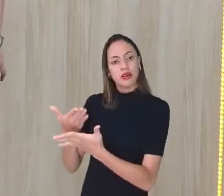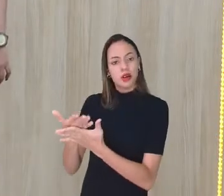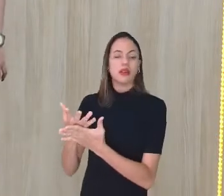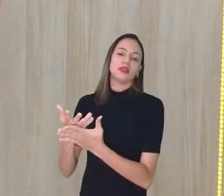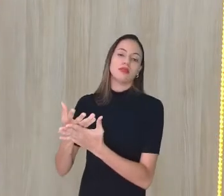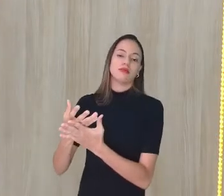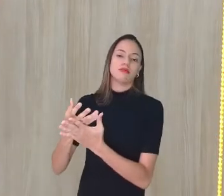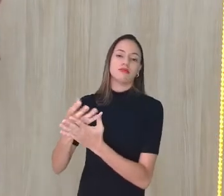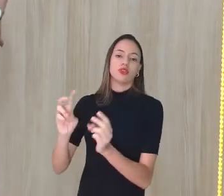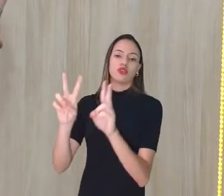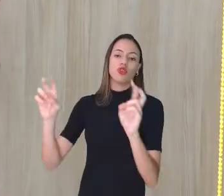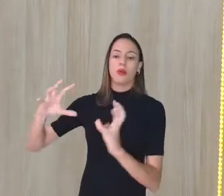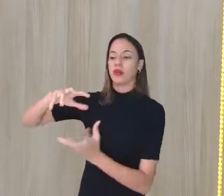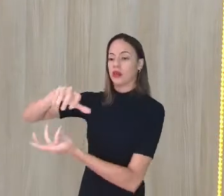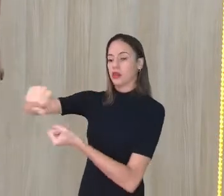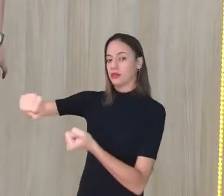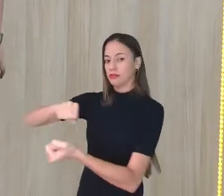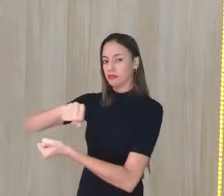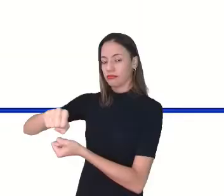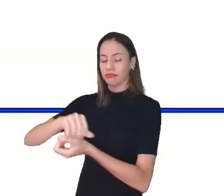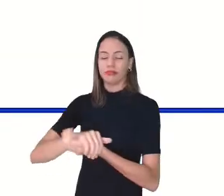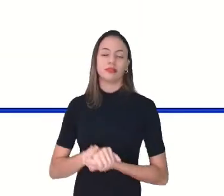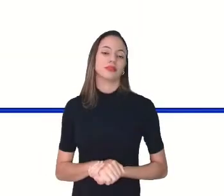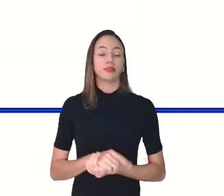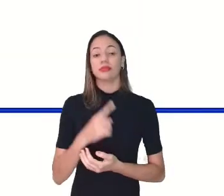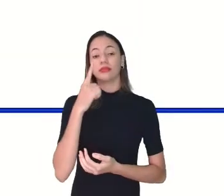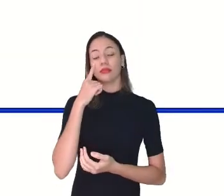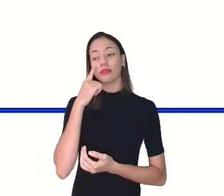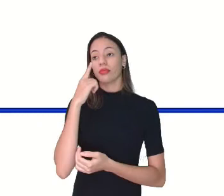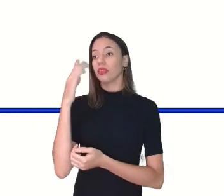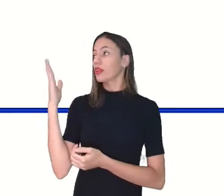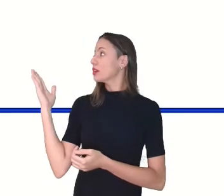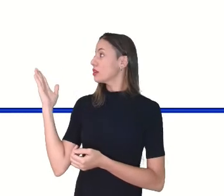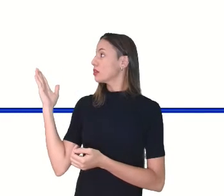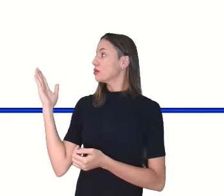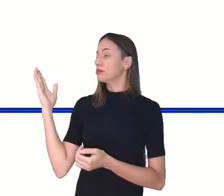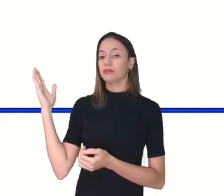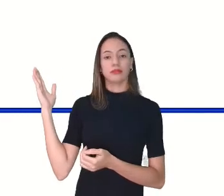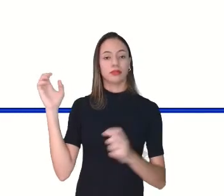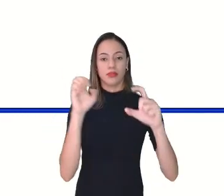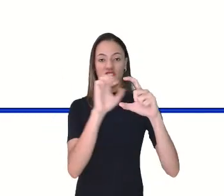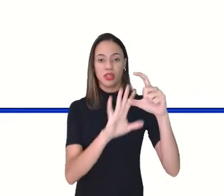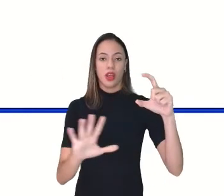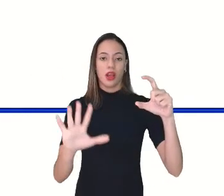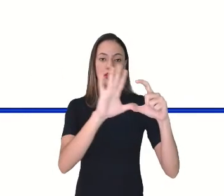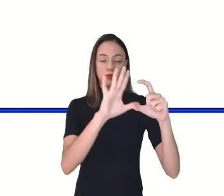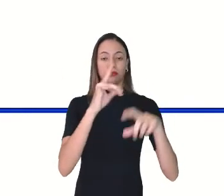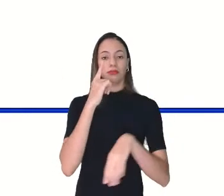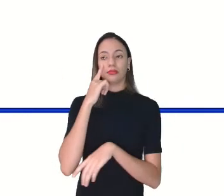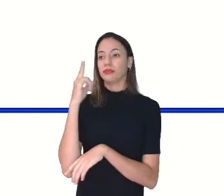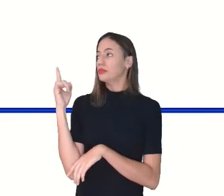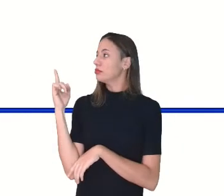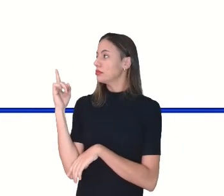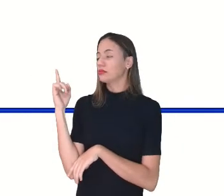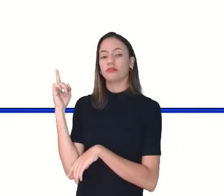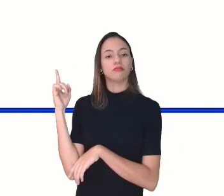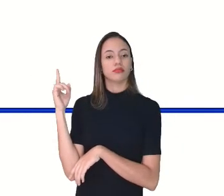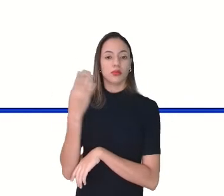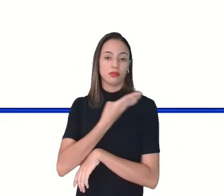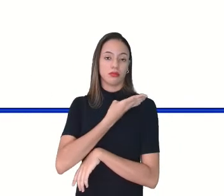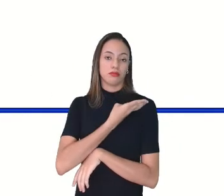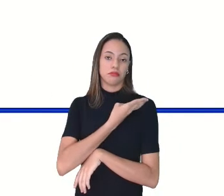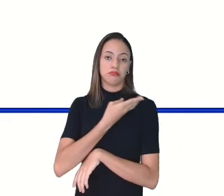disso também, senso crítico. Então, vamos lá. Vamos ver essa charge aí. Olha só. Chega um